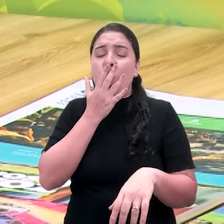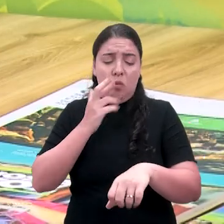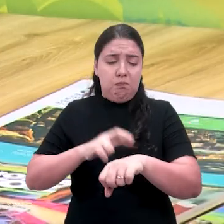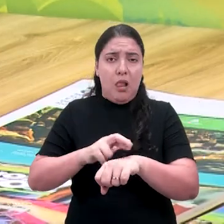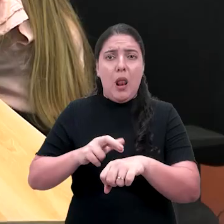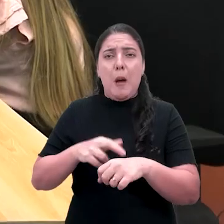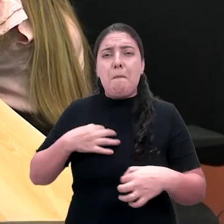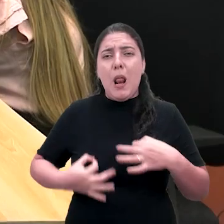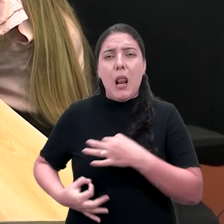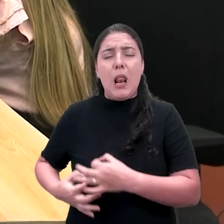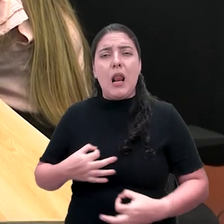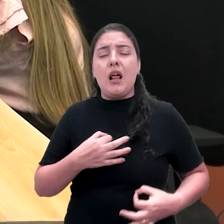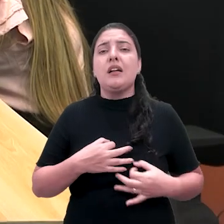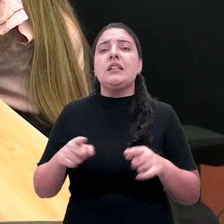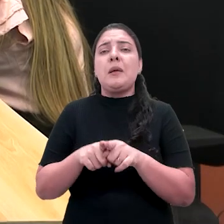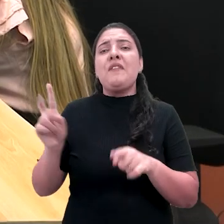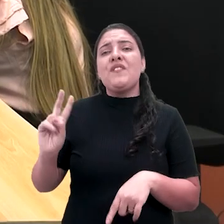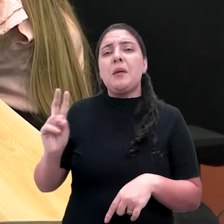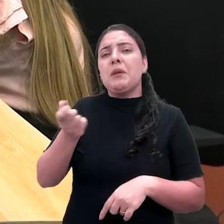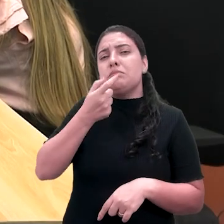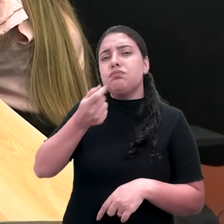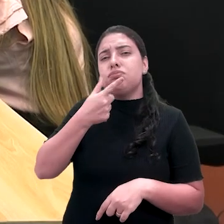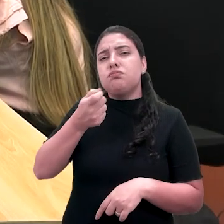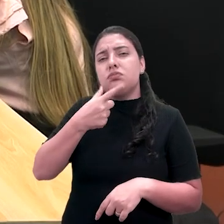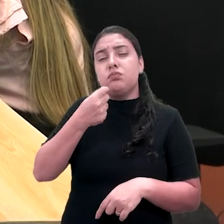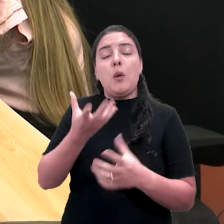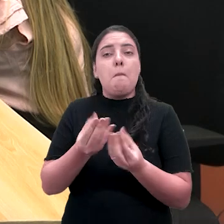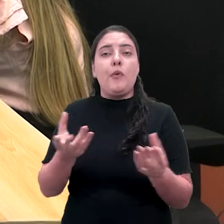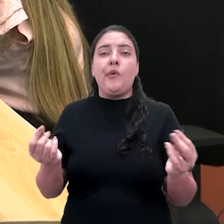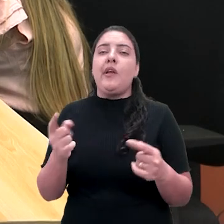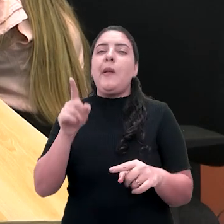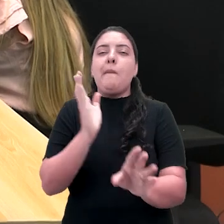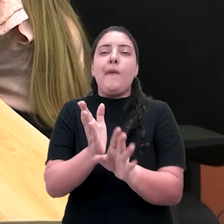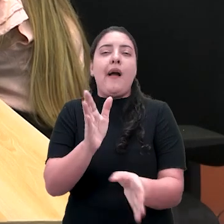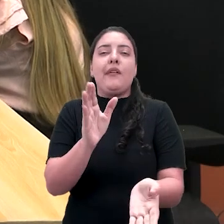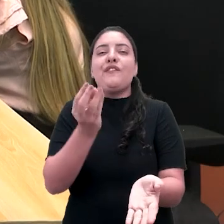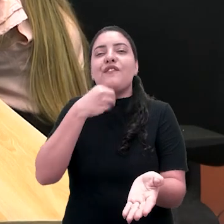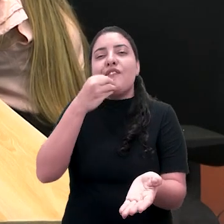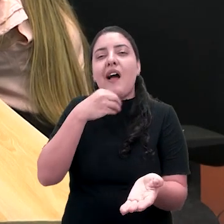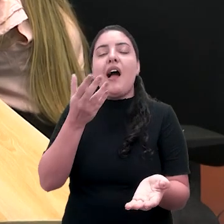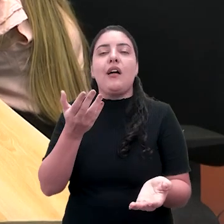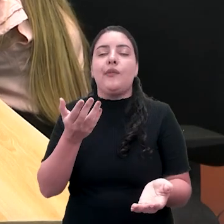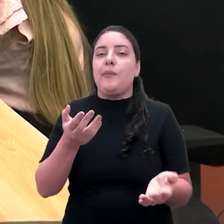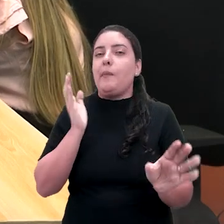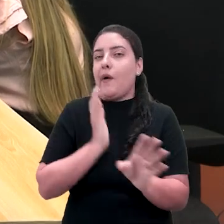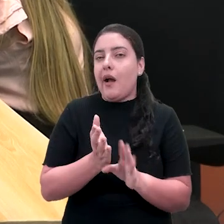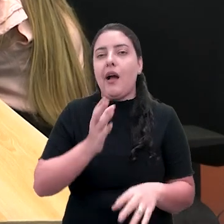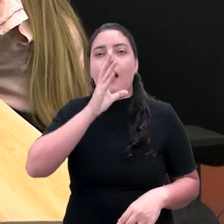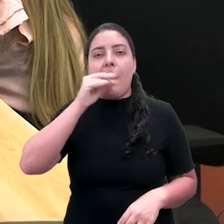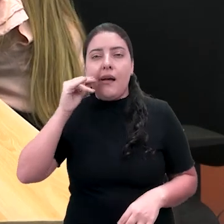mais vitaminas quando eu procurava os médicos. Passei muito pela negligência médica de dizer é fraqueza de adolescente, é fraqueza por conta